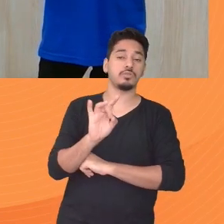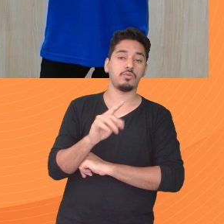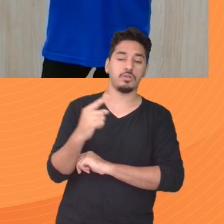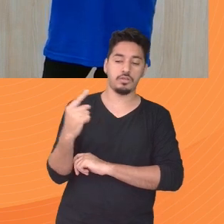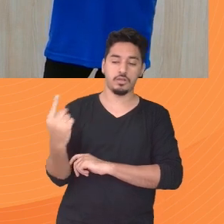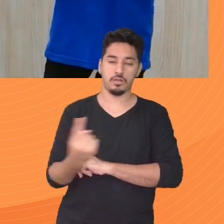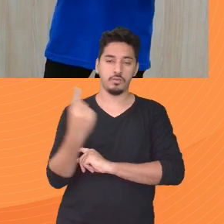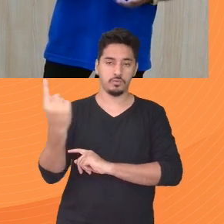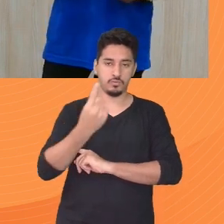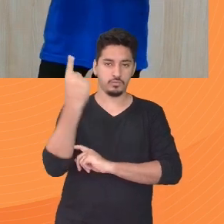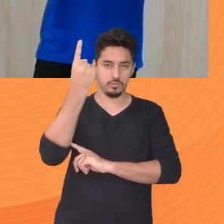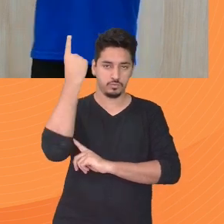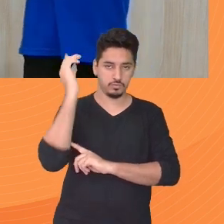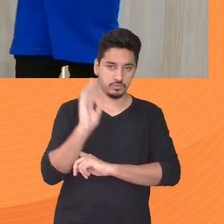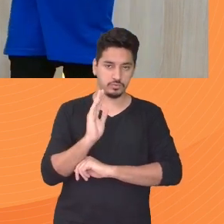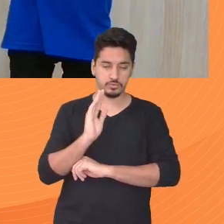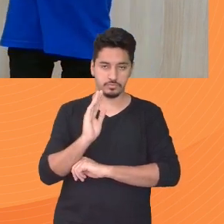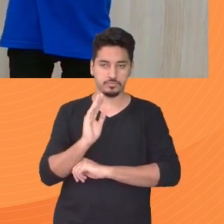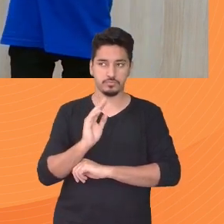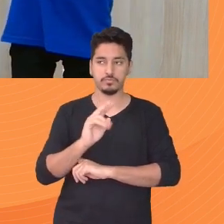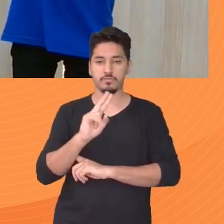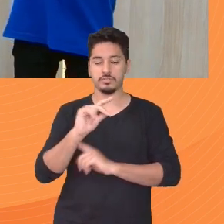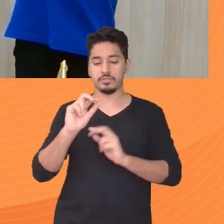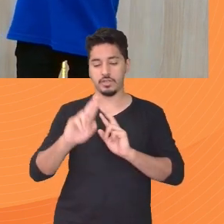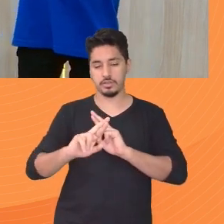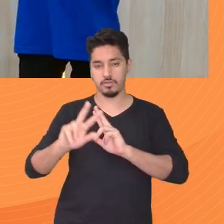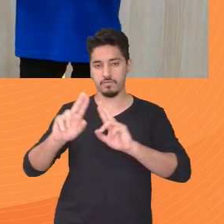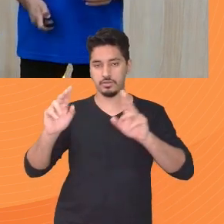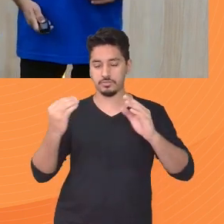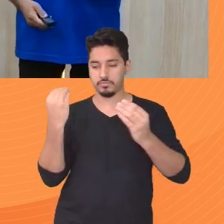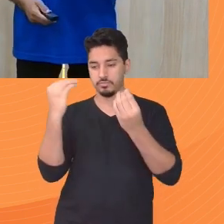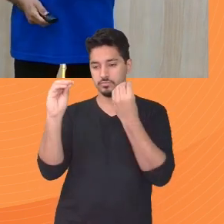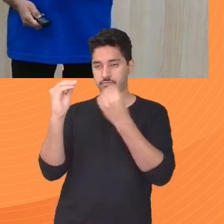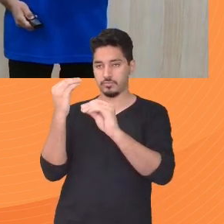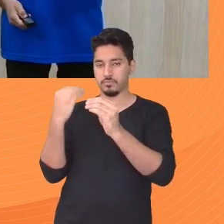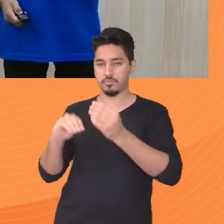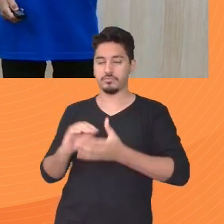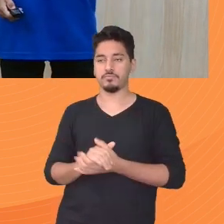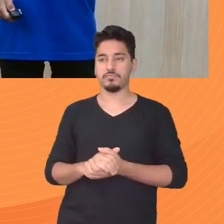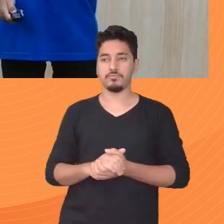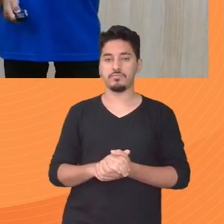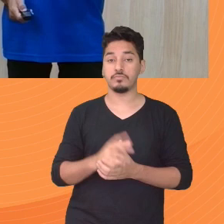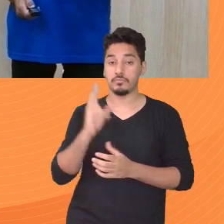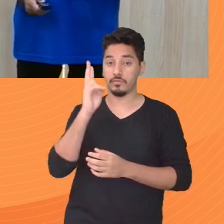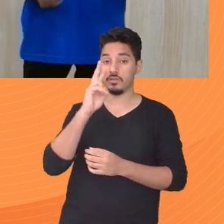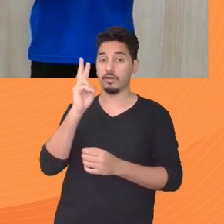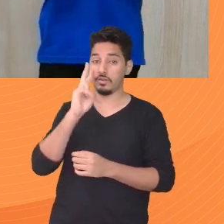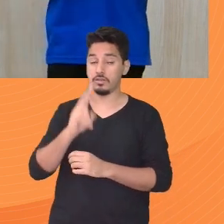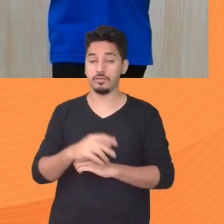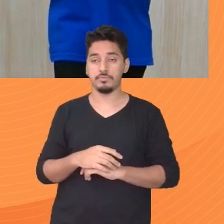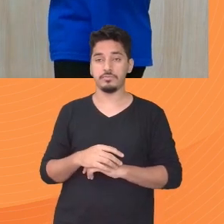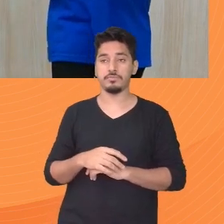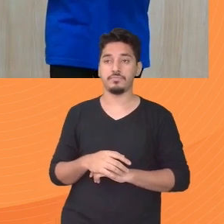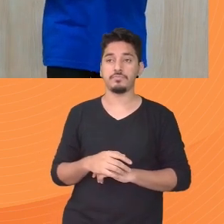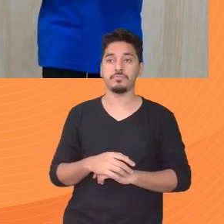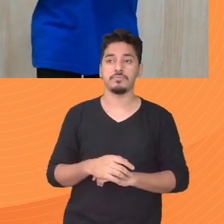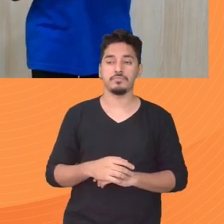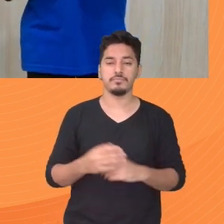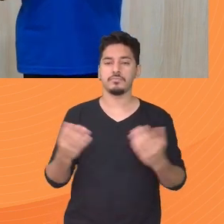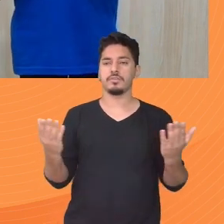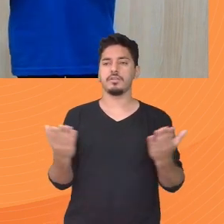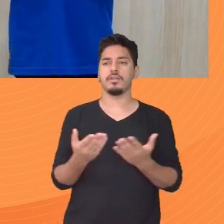a altura. A altura vai ser a diferença que você vai colocar aí entre eles, tá bom? Lembra disso.